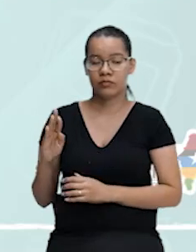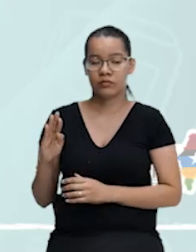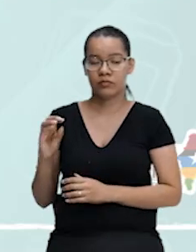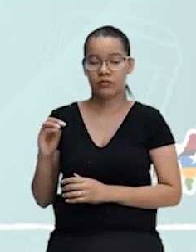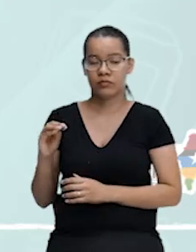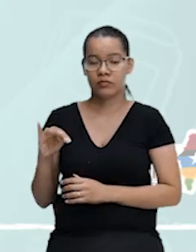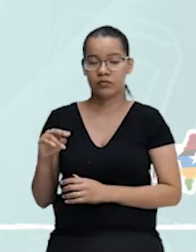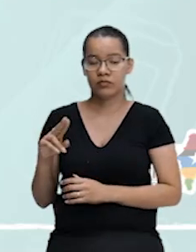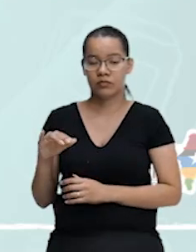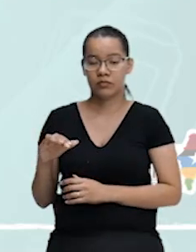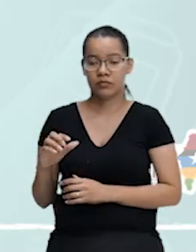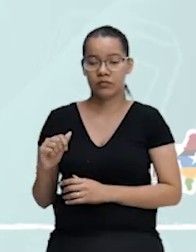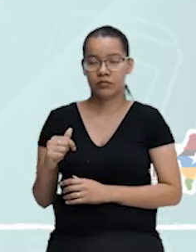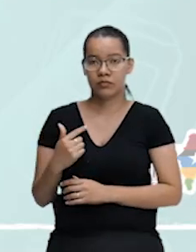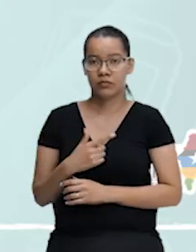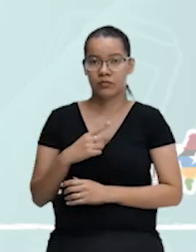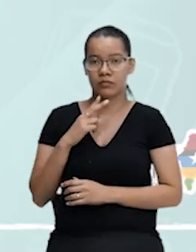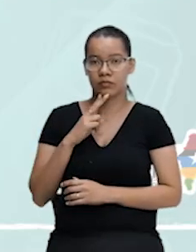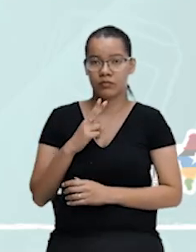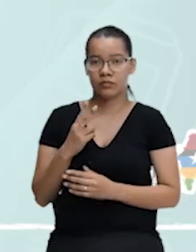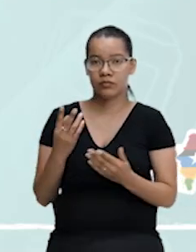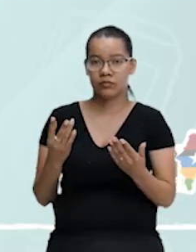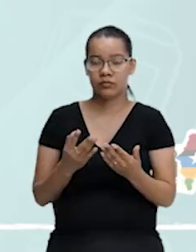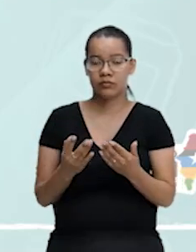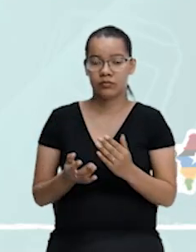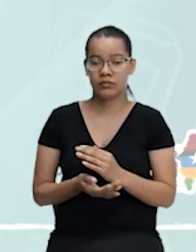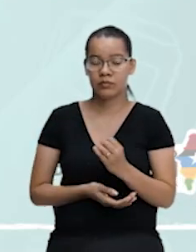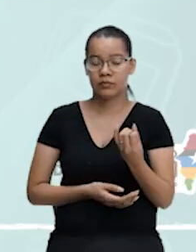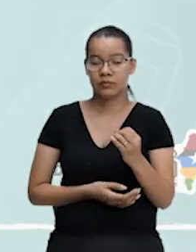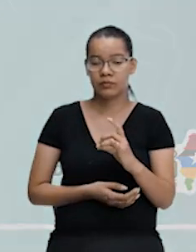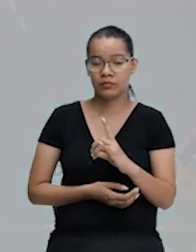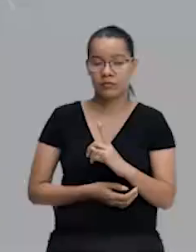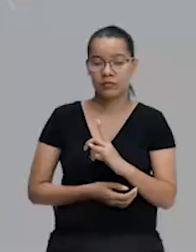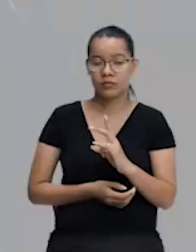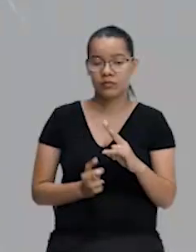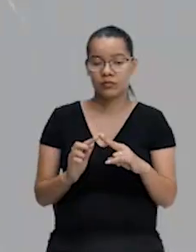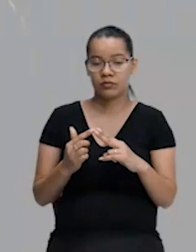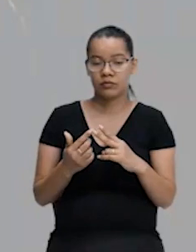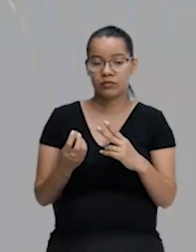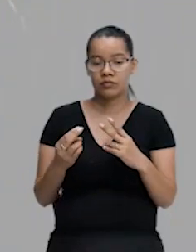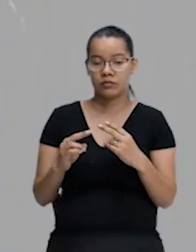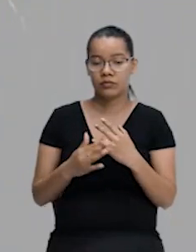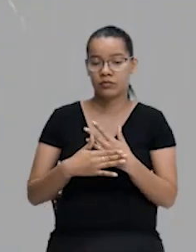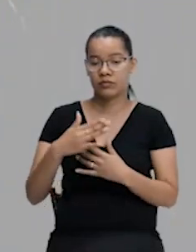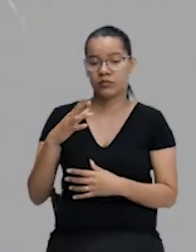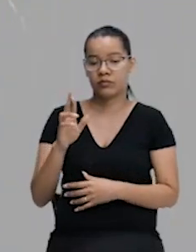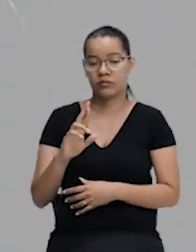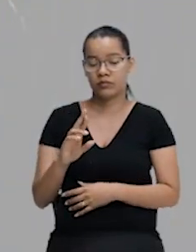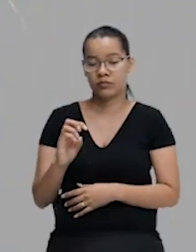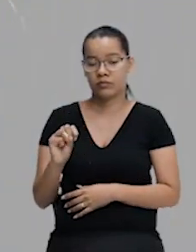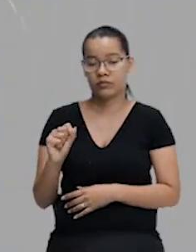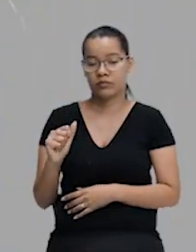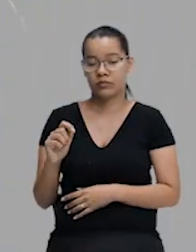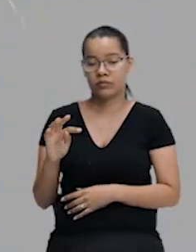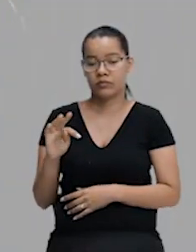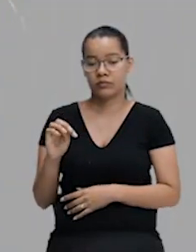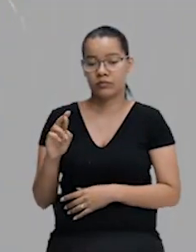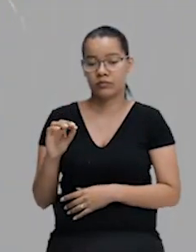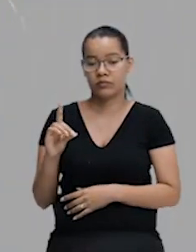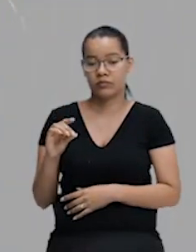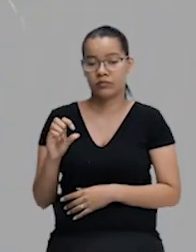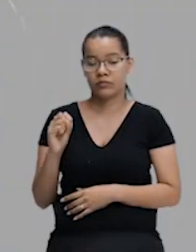do lipídio. Vamos lá. Se tivermos 2 ou mais R saturados, e lembrando, só podem